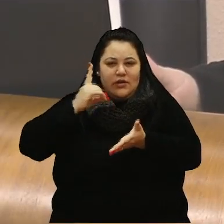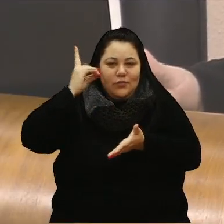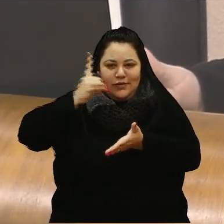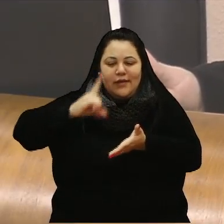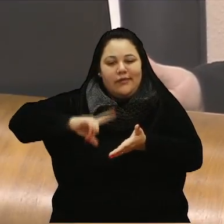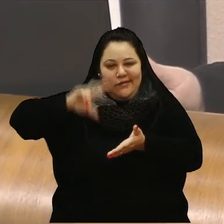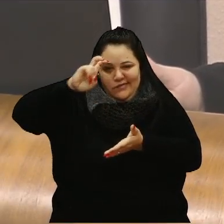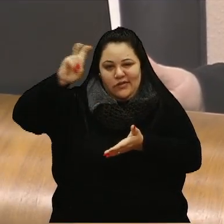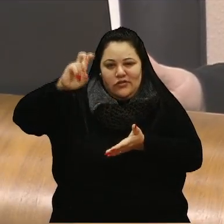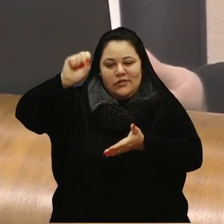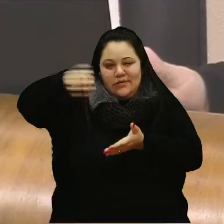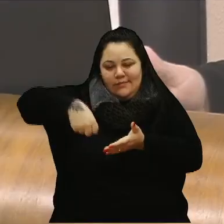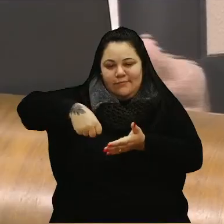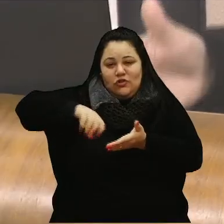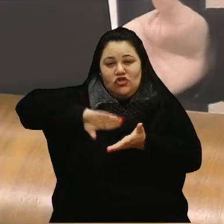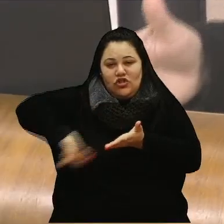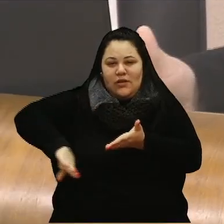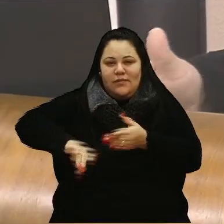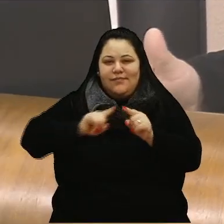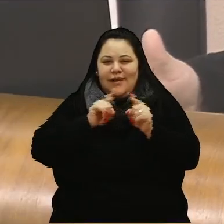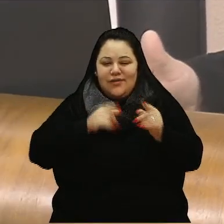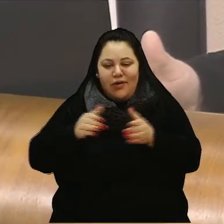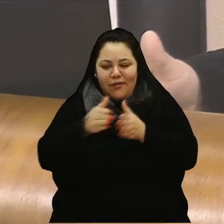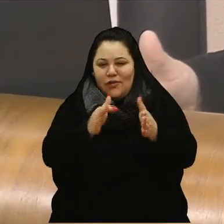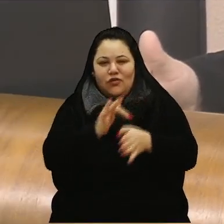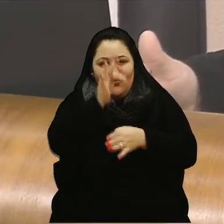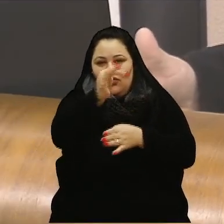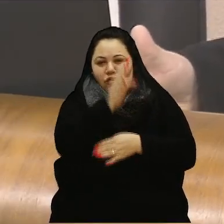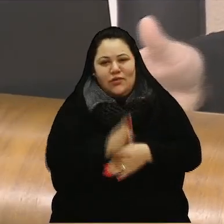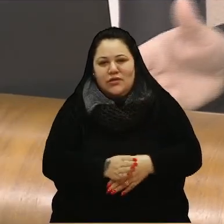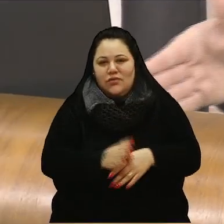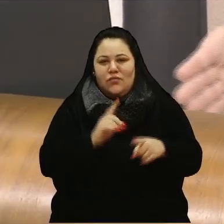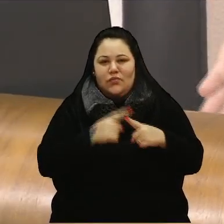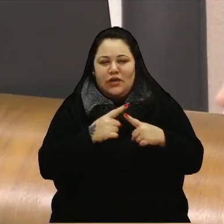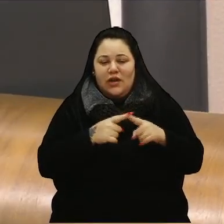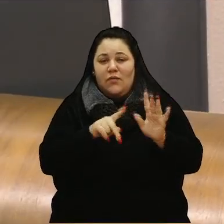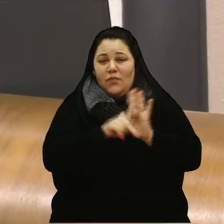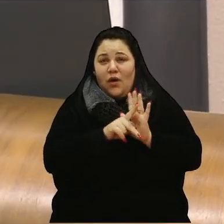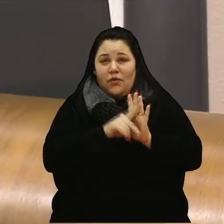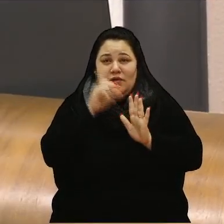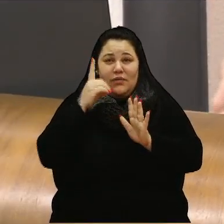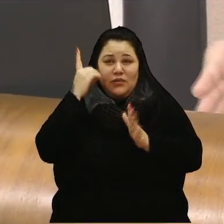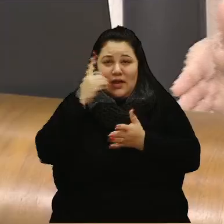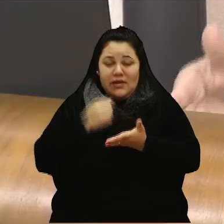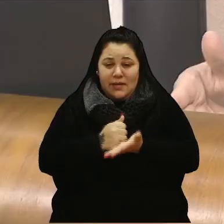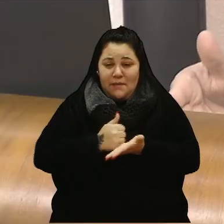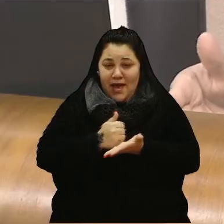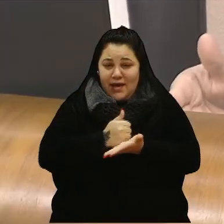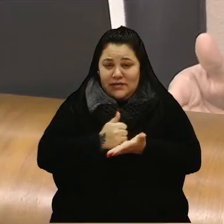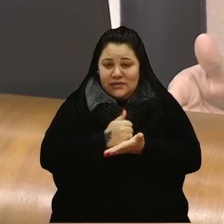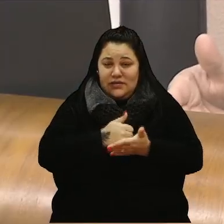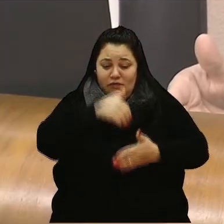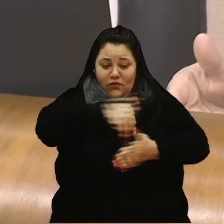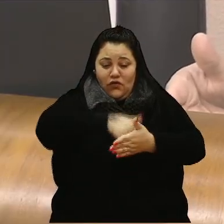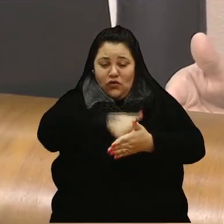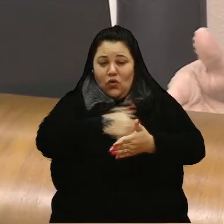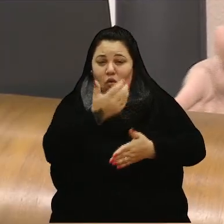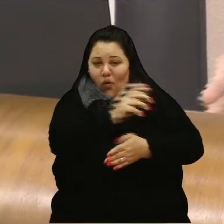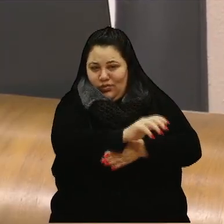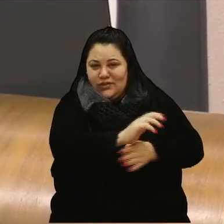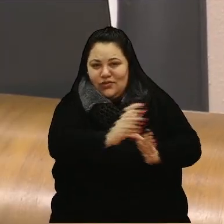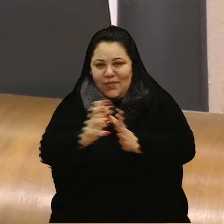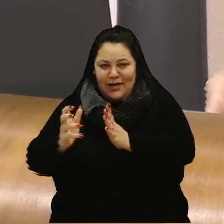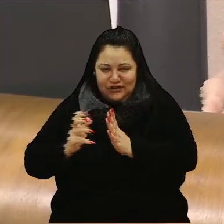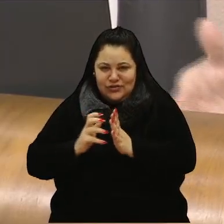sensatos, mas, ao mesmo tempo, o rumo que o Brasil está tomando. Porque se os próprios deputados da base votaram contrário, e partidos, né, que